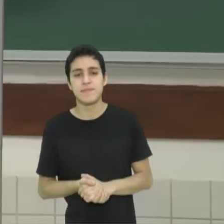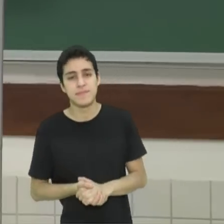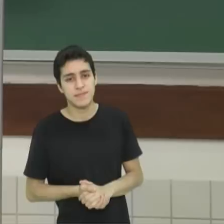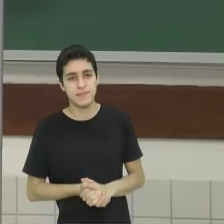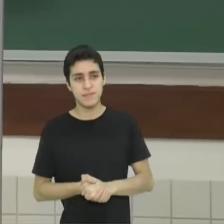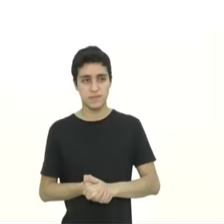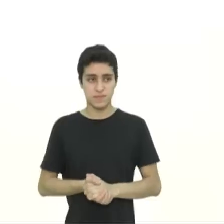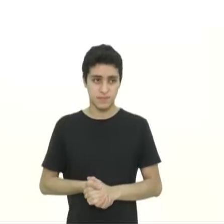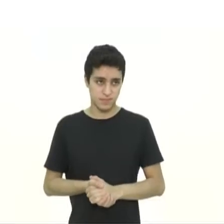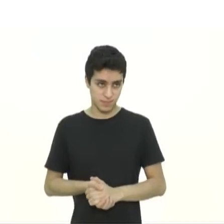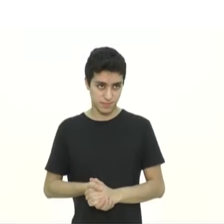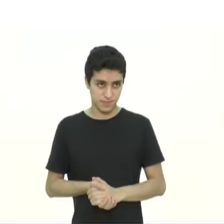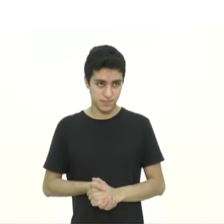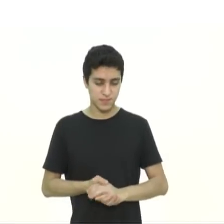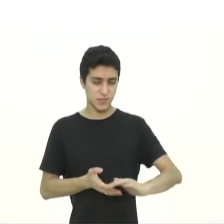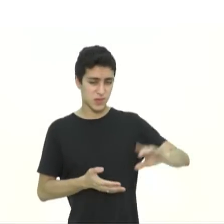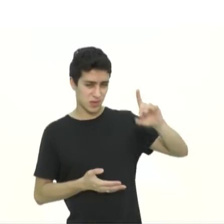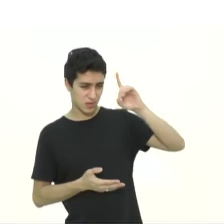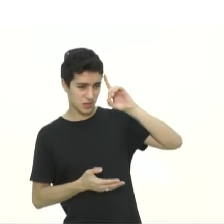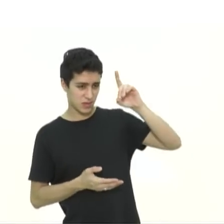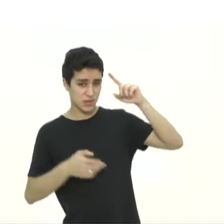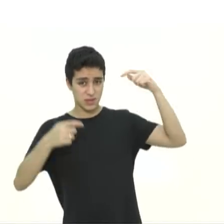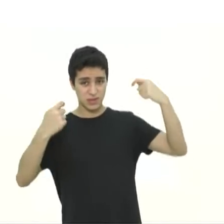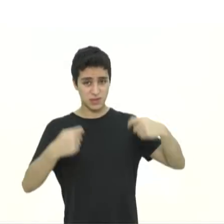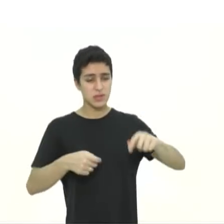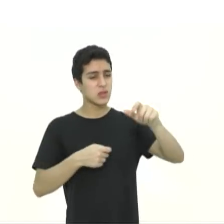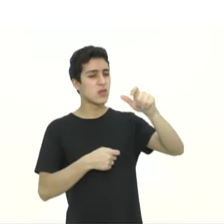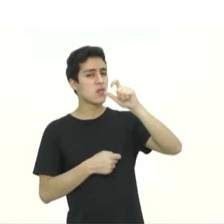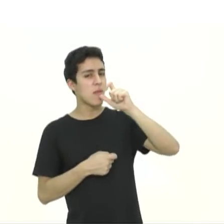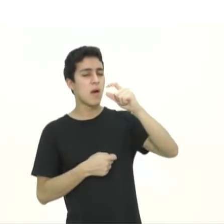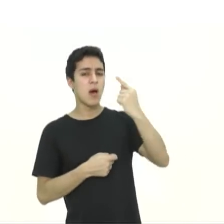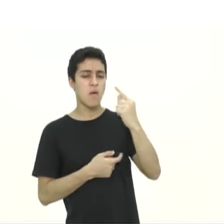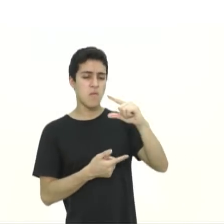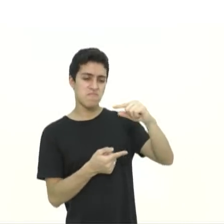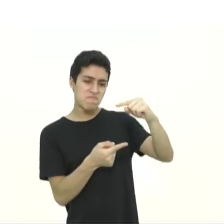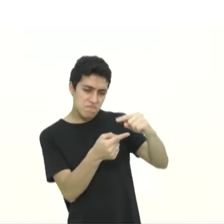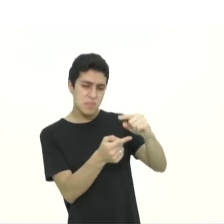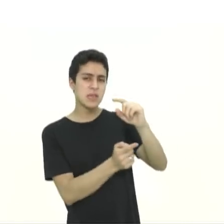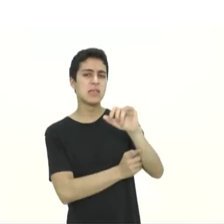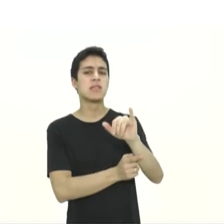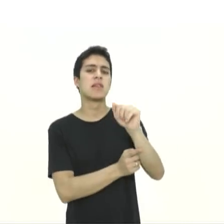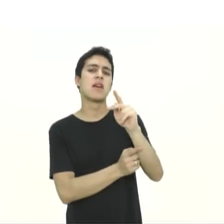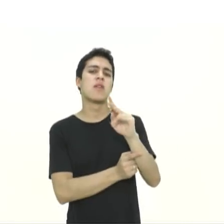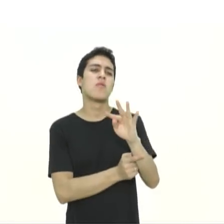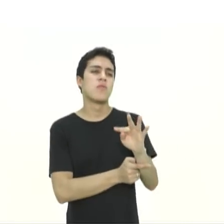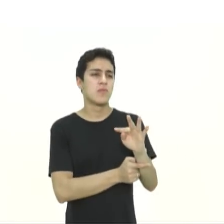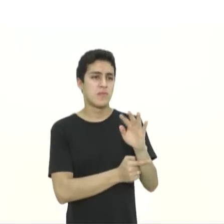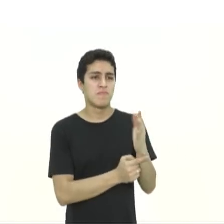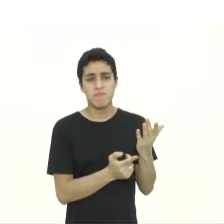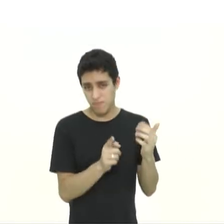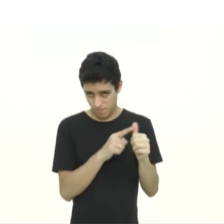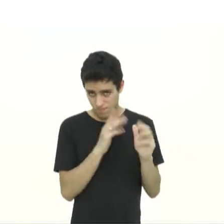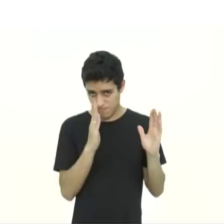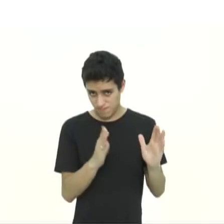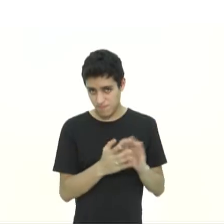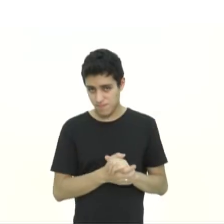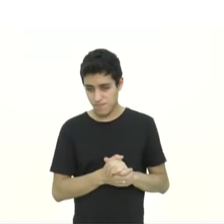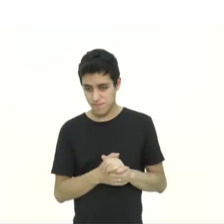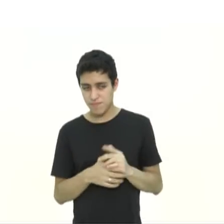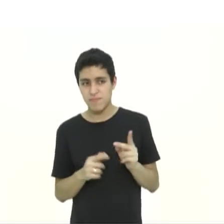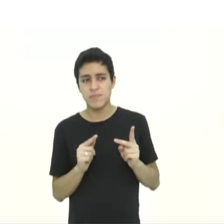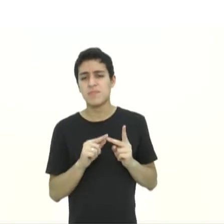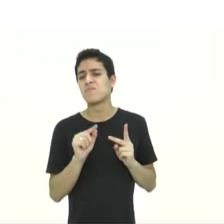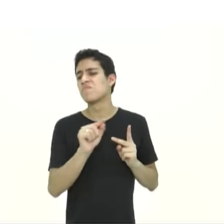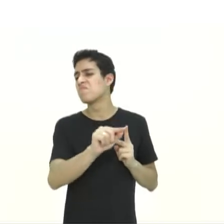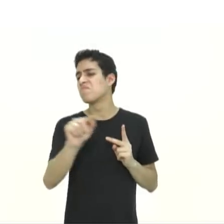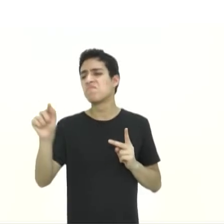terceira oração. Todos os dias deve-se tomar um Yakult pelos lactobacilos. Essa é a primeira parte. Que